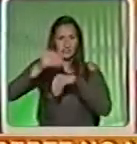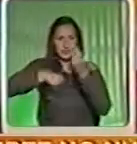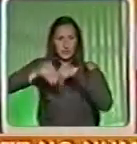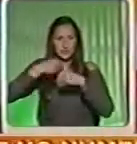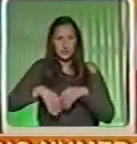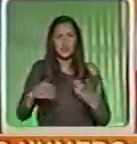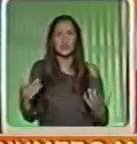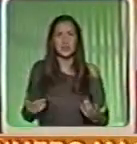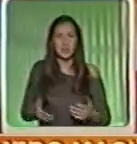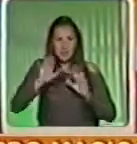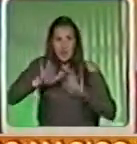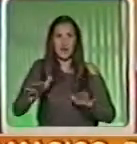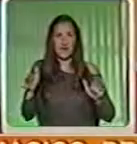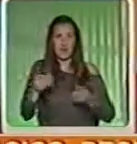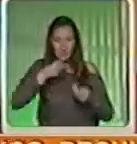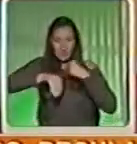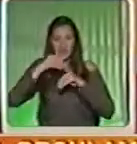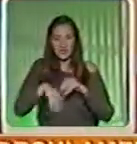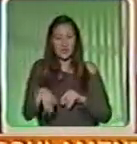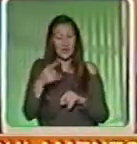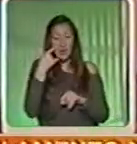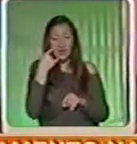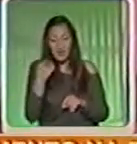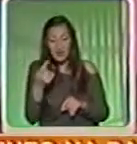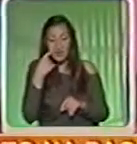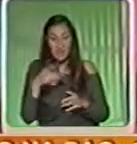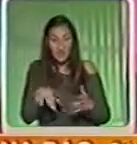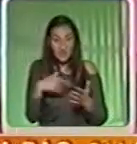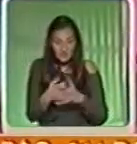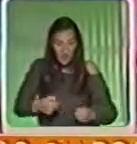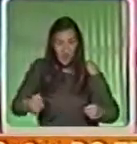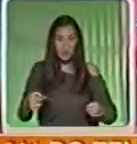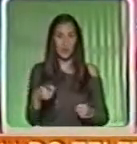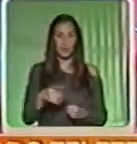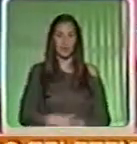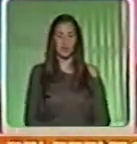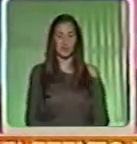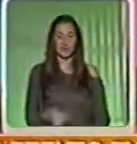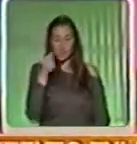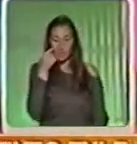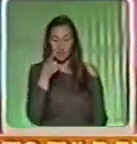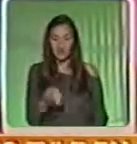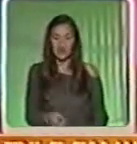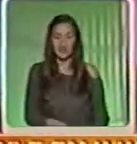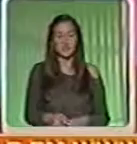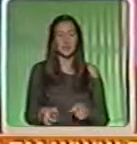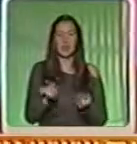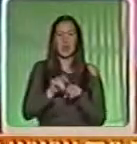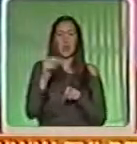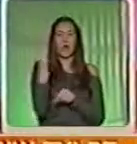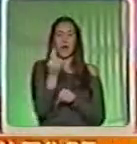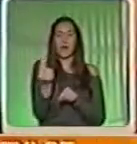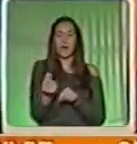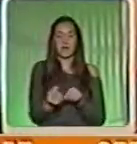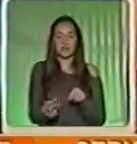Só enfardar! Por amor de Deus! Eu só estou a espreitar! Estás a engordar a olhos vistos! É! Estou a espreitar! Aliás, isso é uma obra de arte! Estas são fáceis!